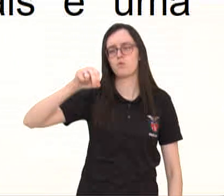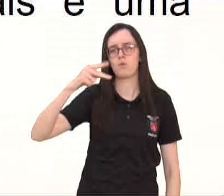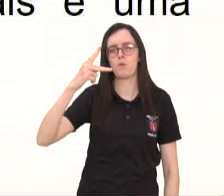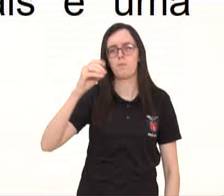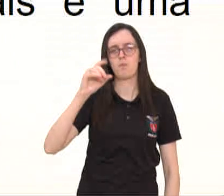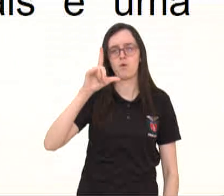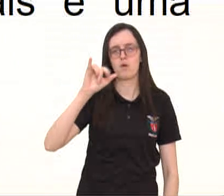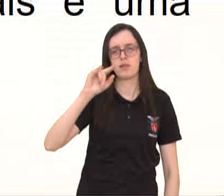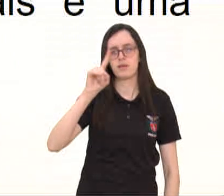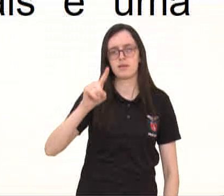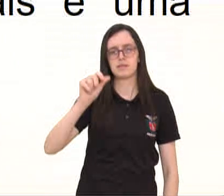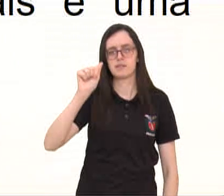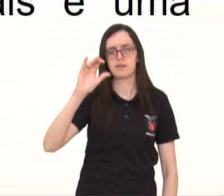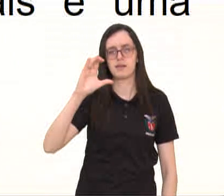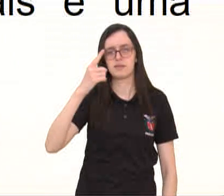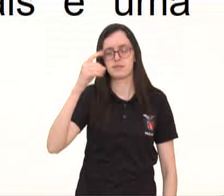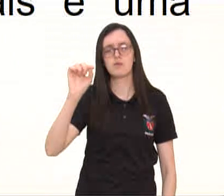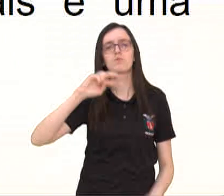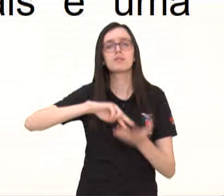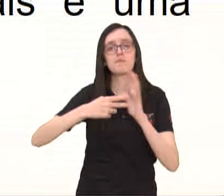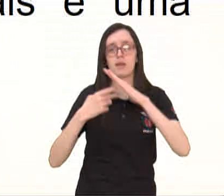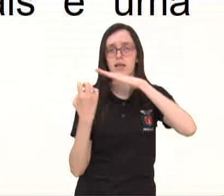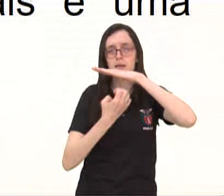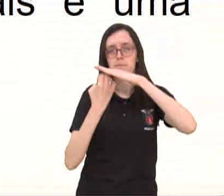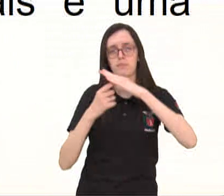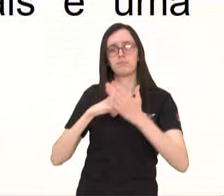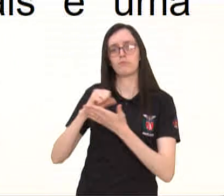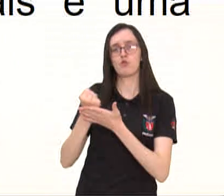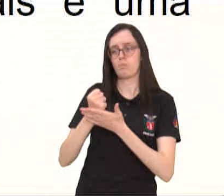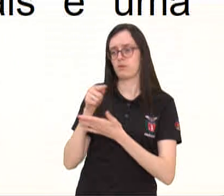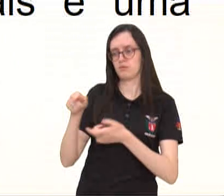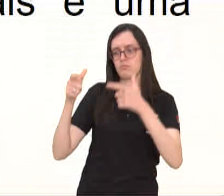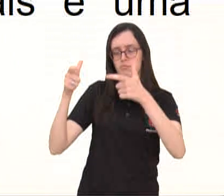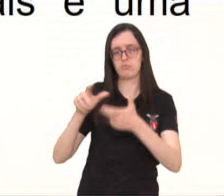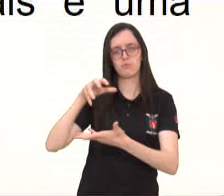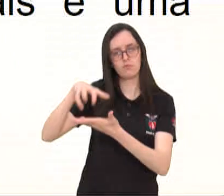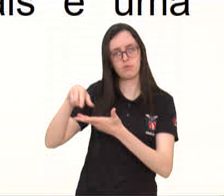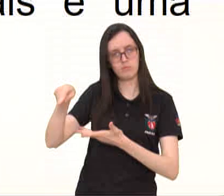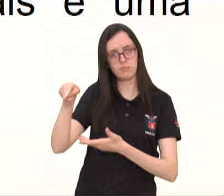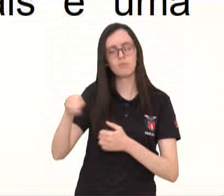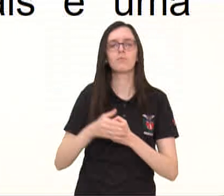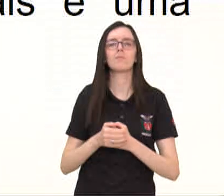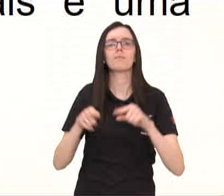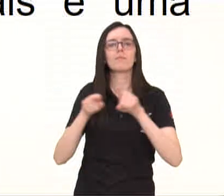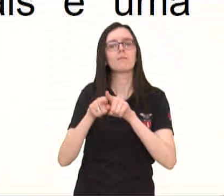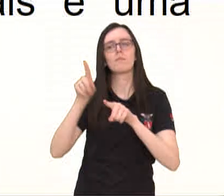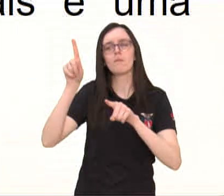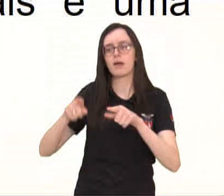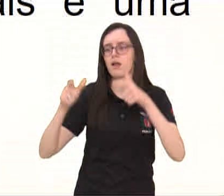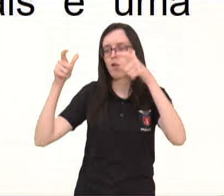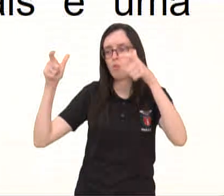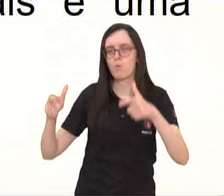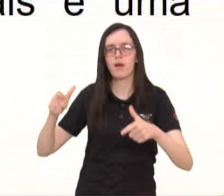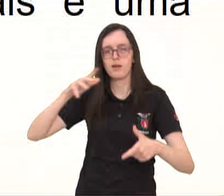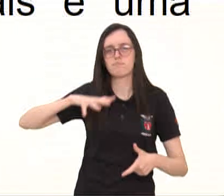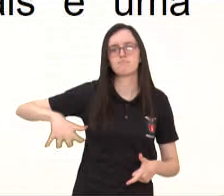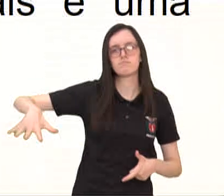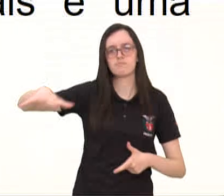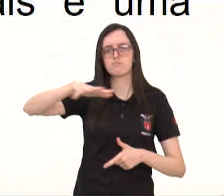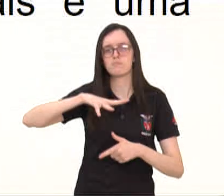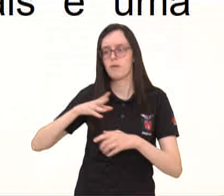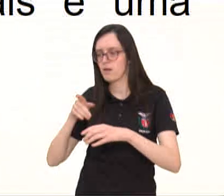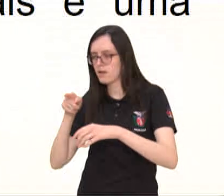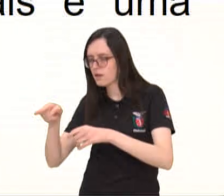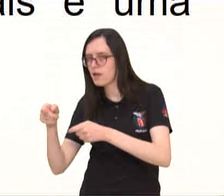aquele setor e ali se estabelece até mesmo o espaço geográfico de